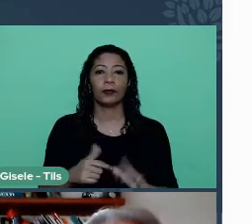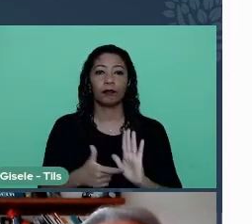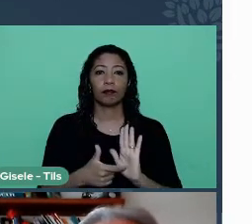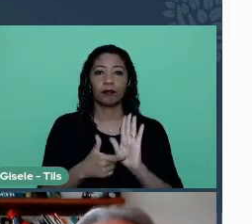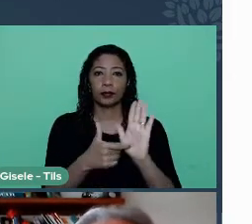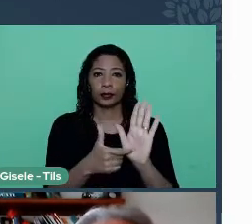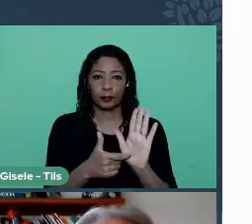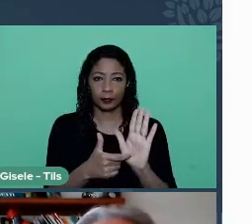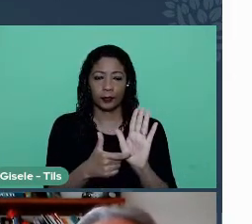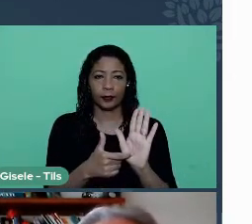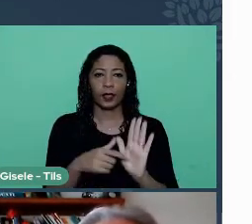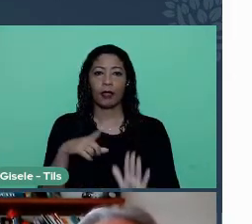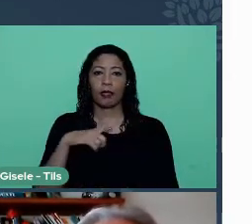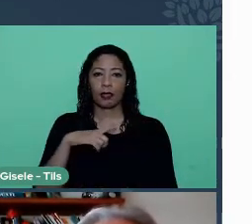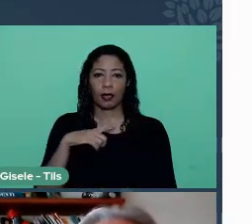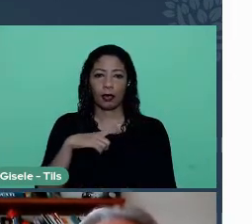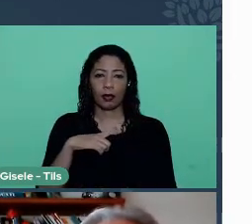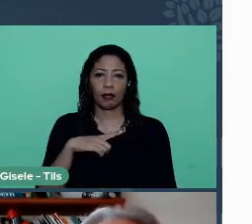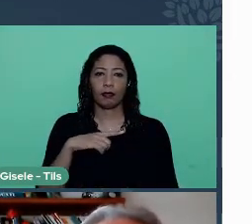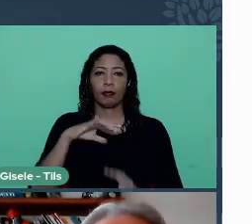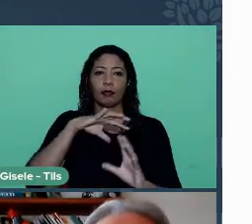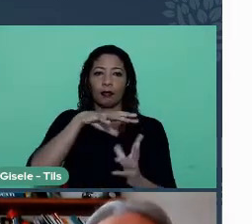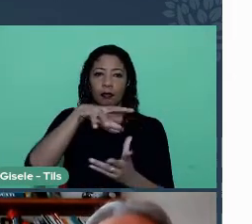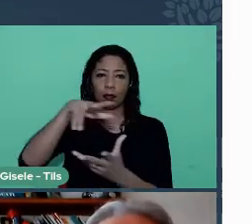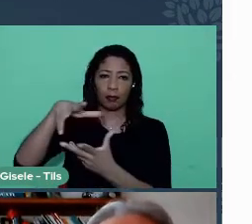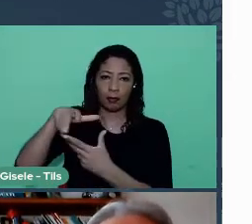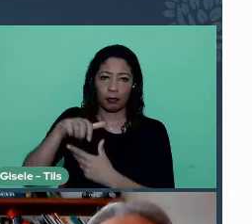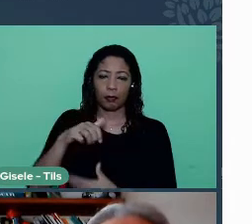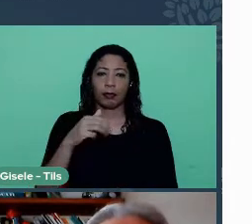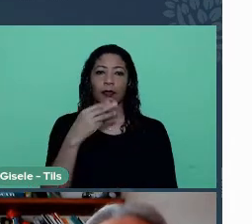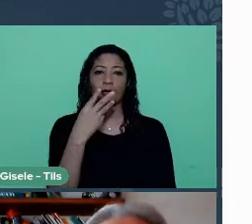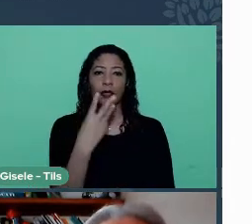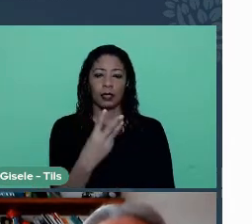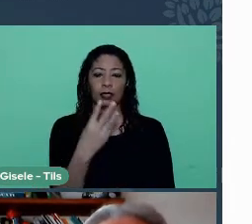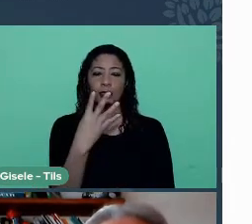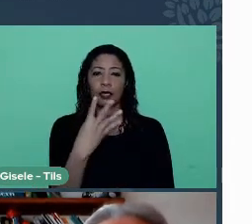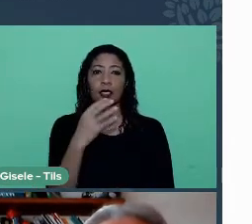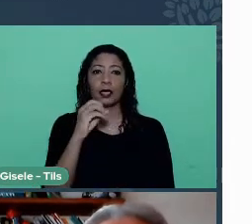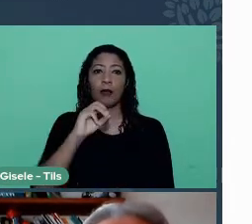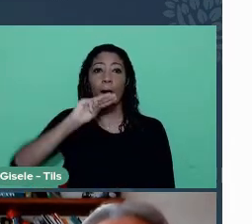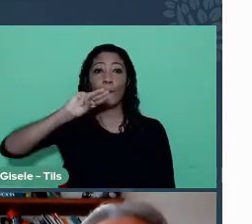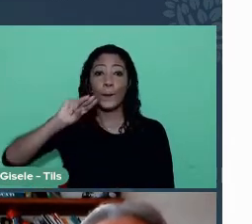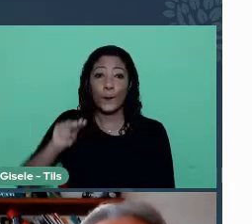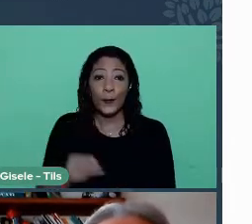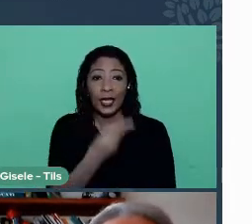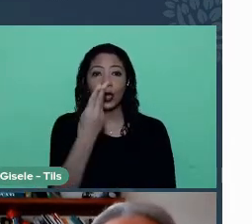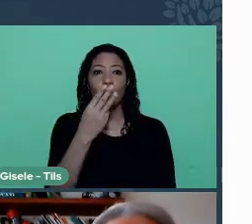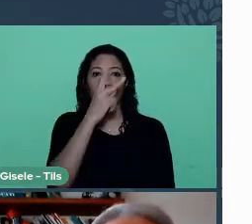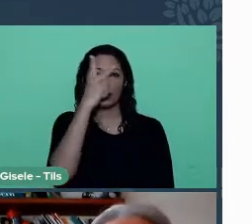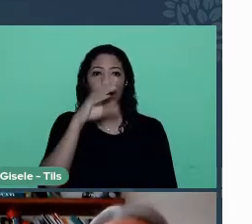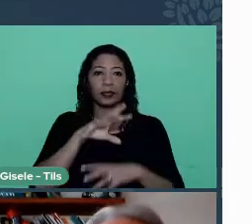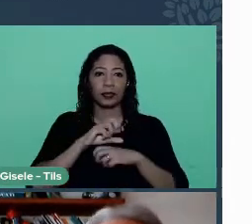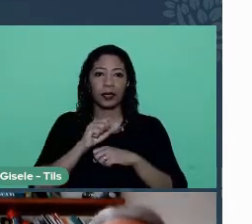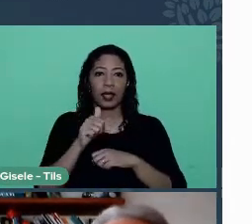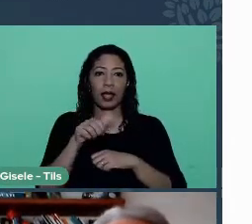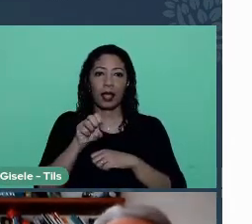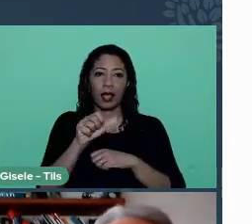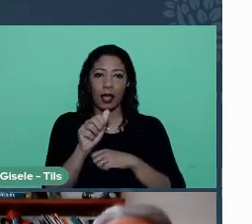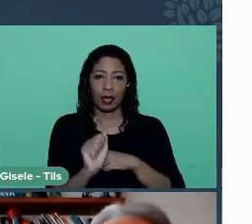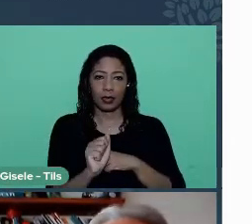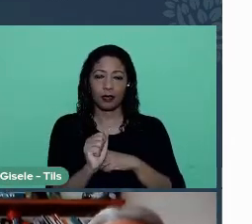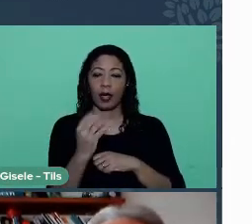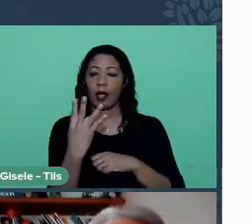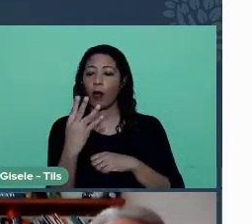impactam. Nós temos globalmente 340 milhões de asmáticos, 40% desses asmáticos têm